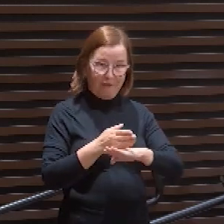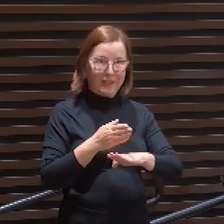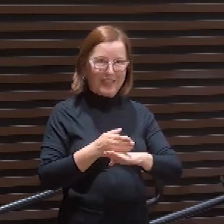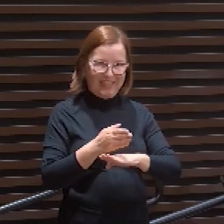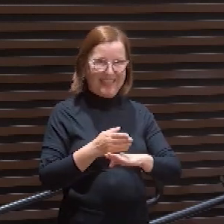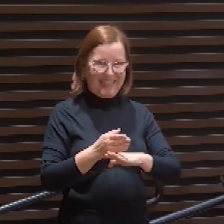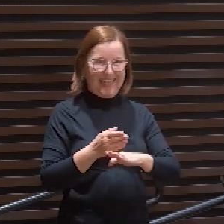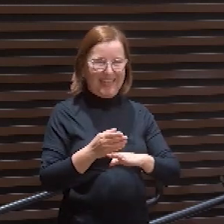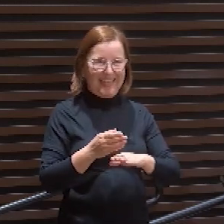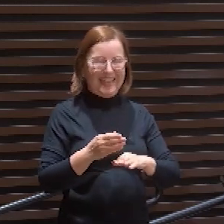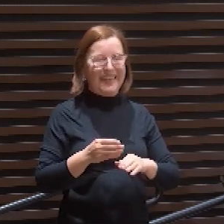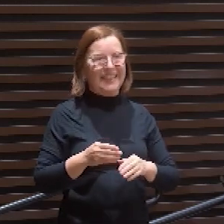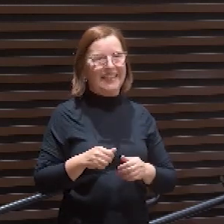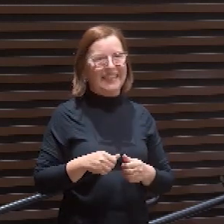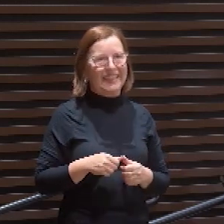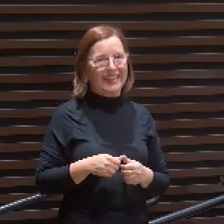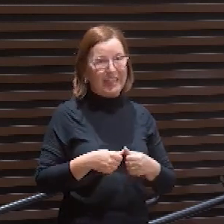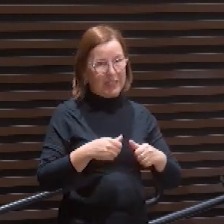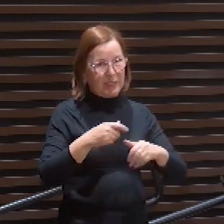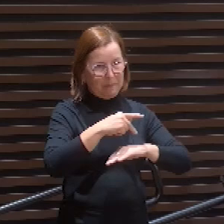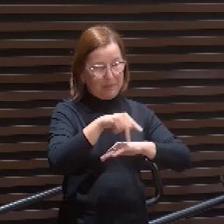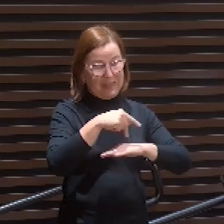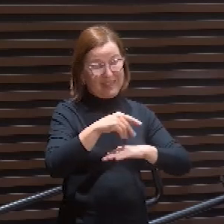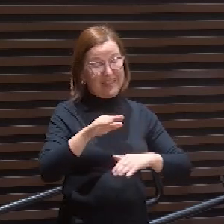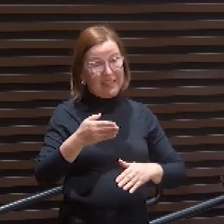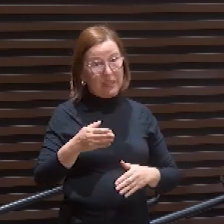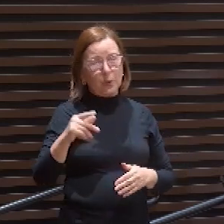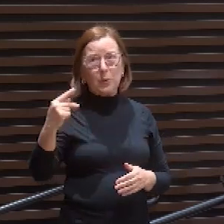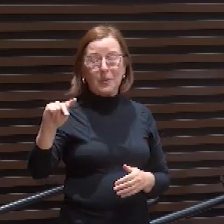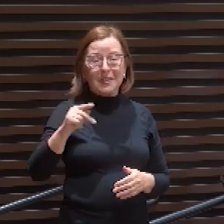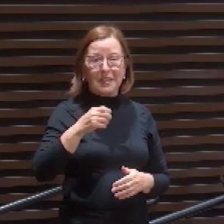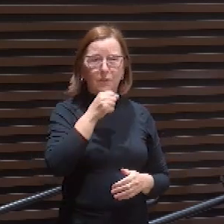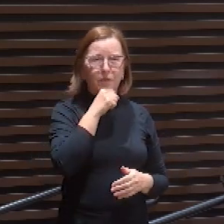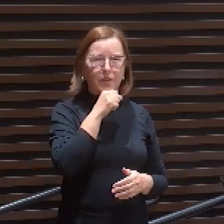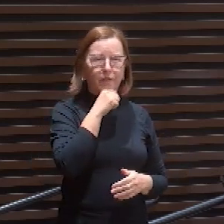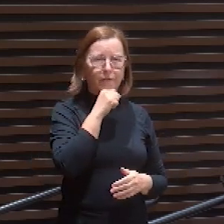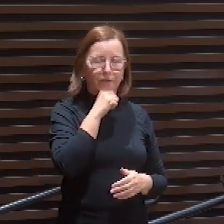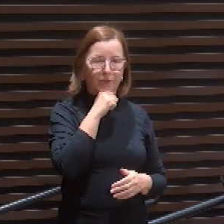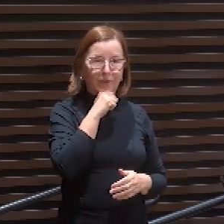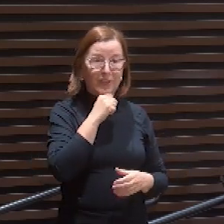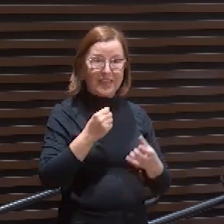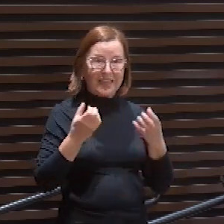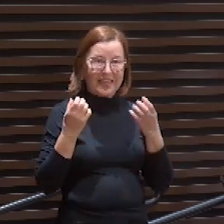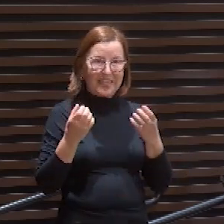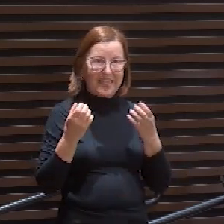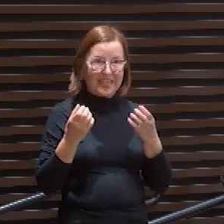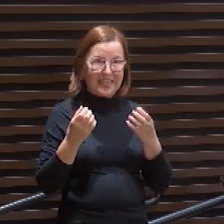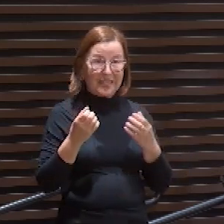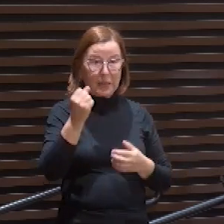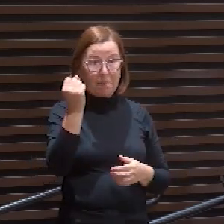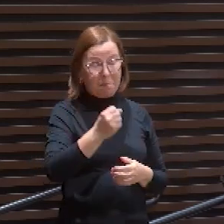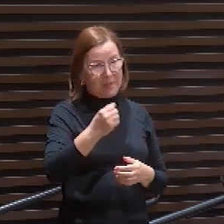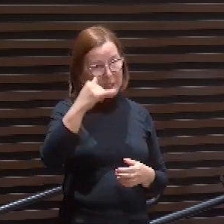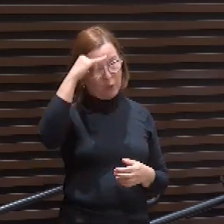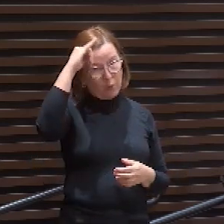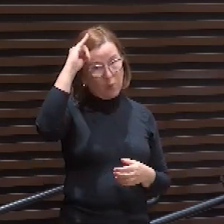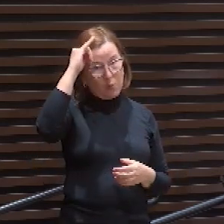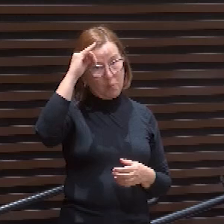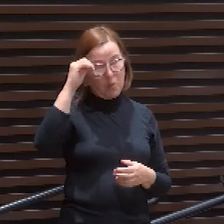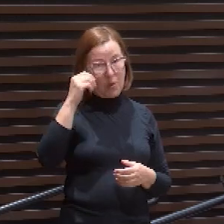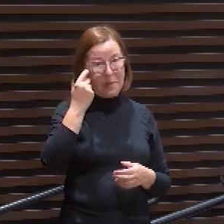Armênia. E o avô do Dimas resolveu que ia matar um boi para